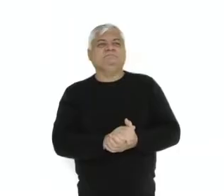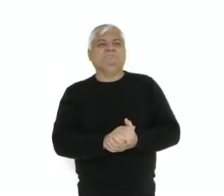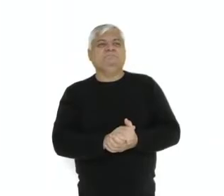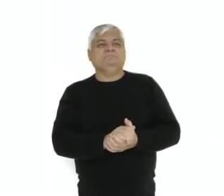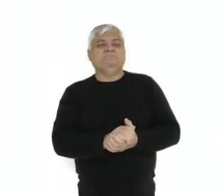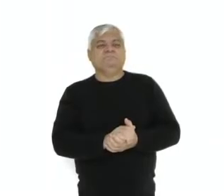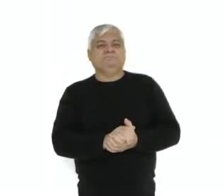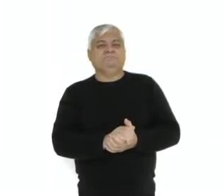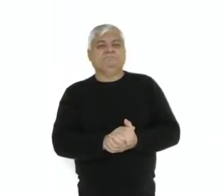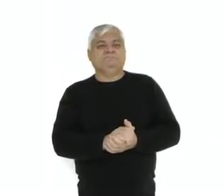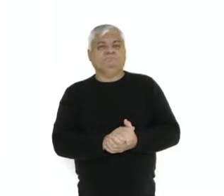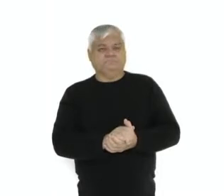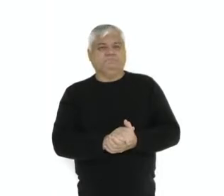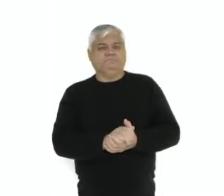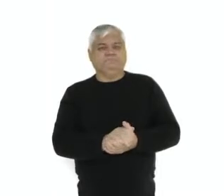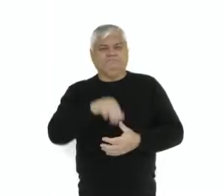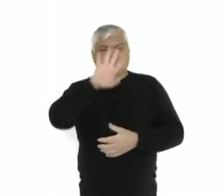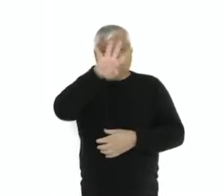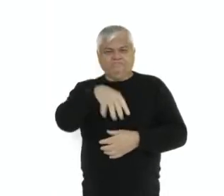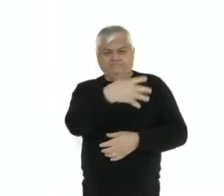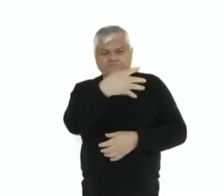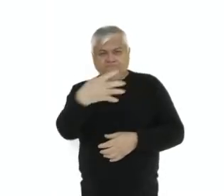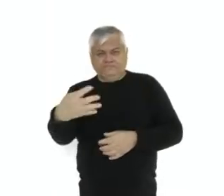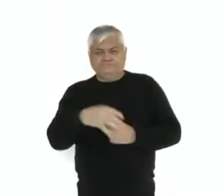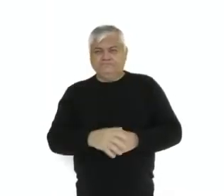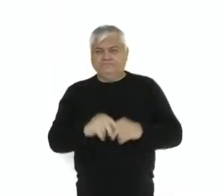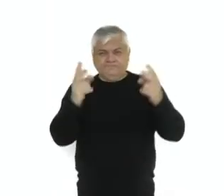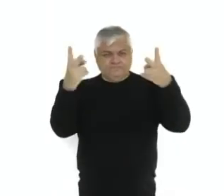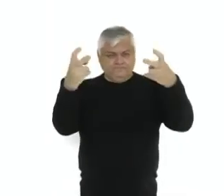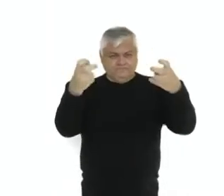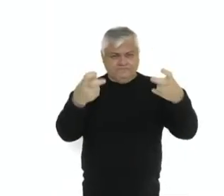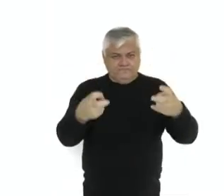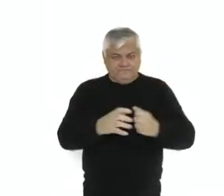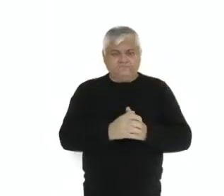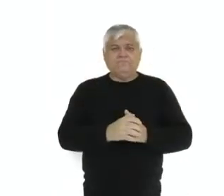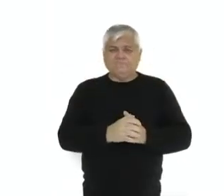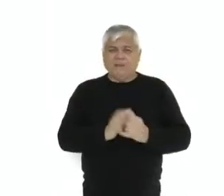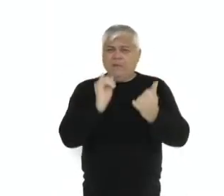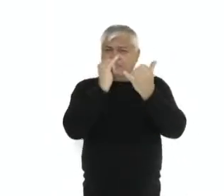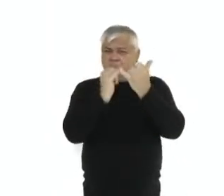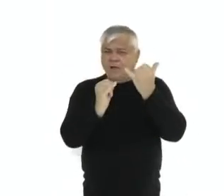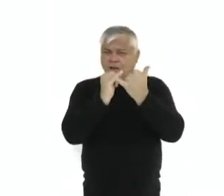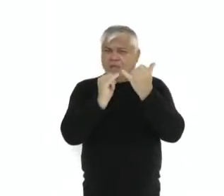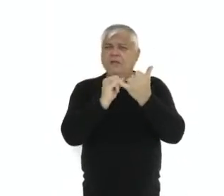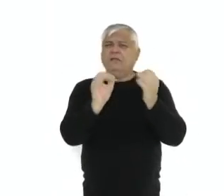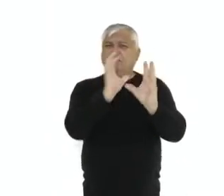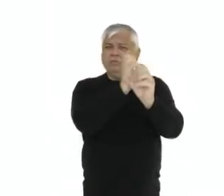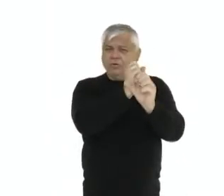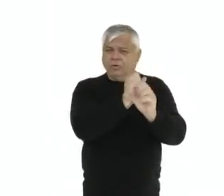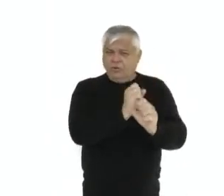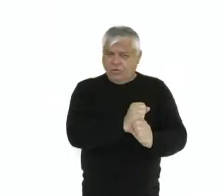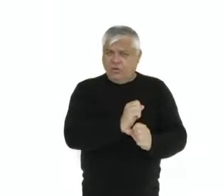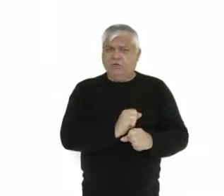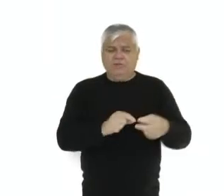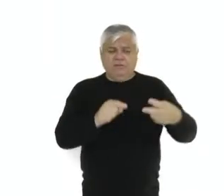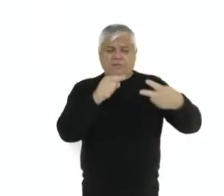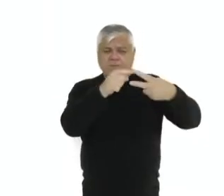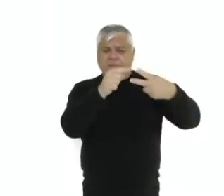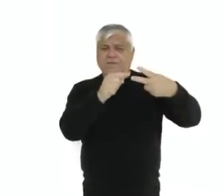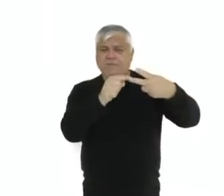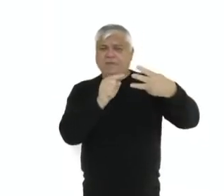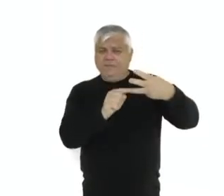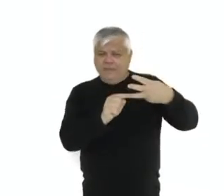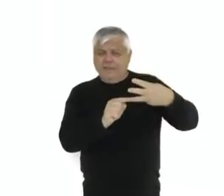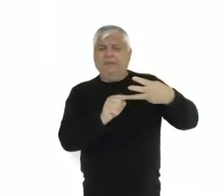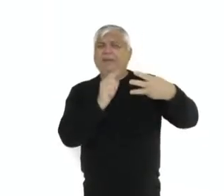Observando esses cálculos, temos a impressão de que as duas séries de dados são muito parecidas, pois a média, a moda e a mediana das notas de